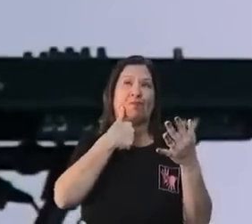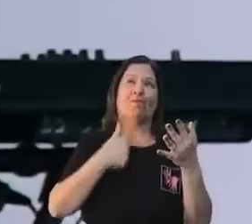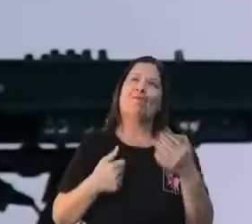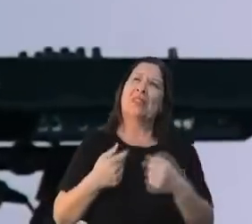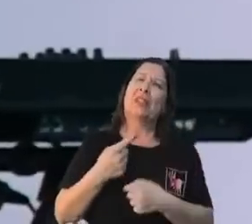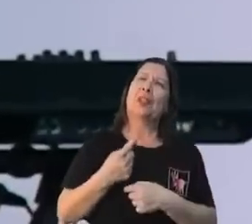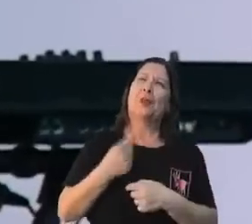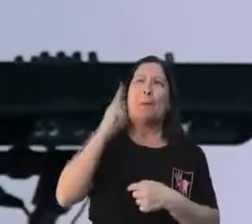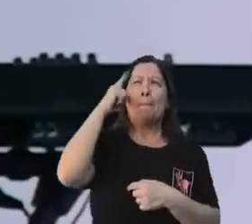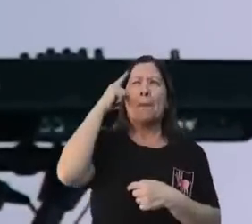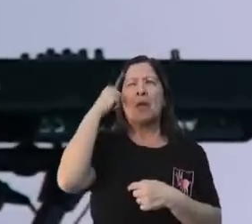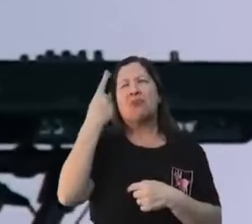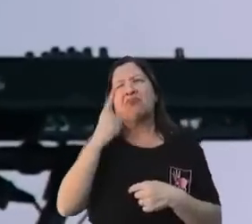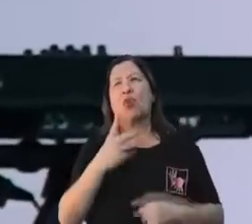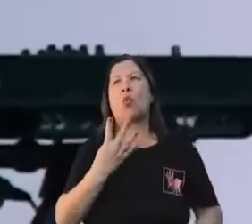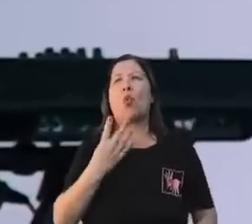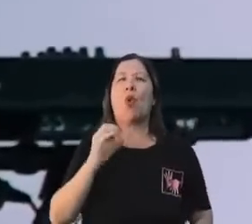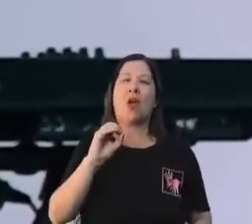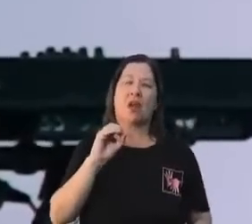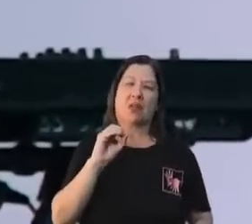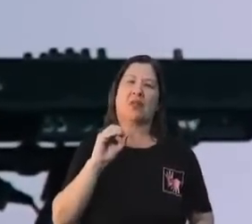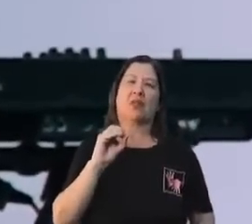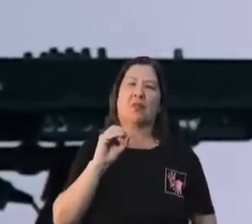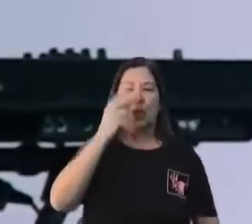40 pessoas, não tinha self-service,